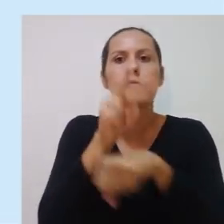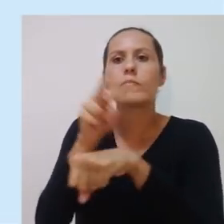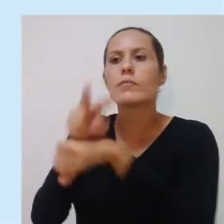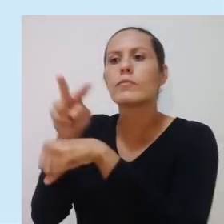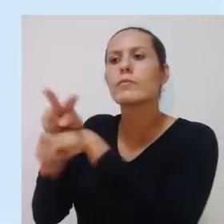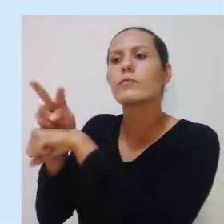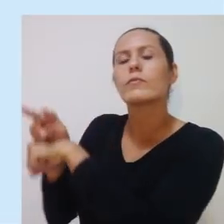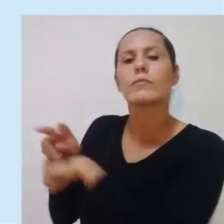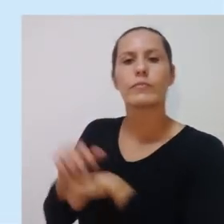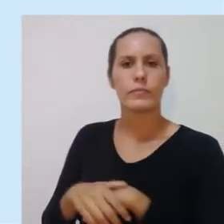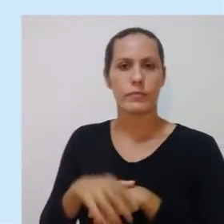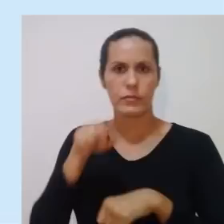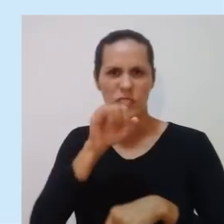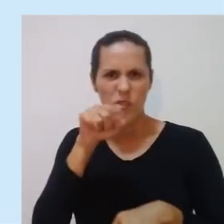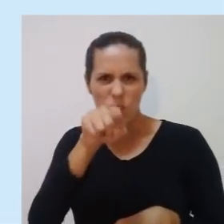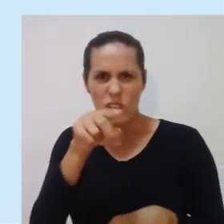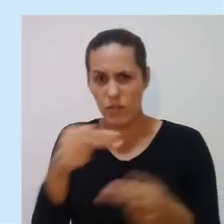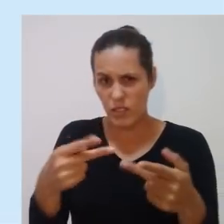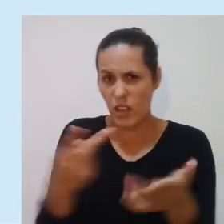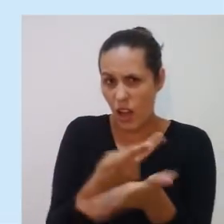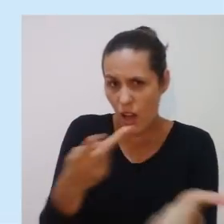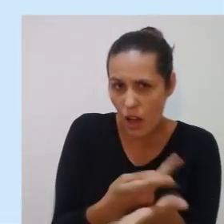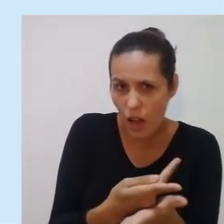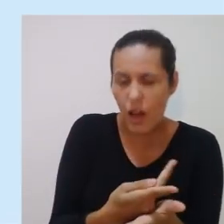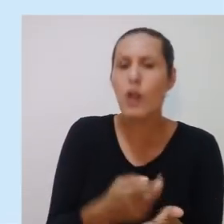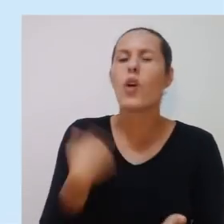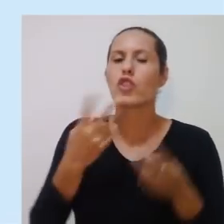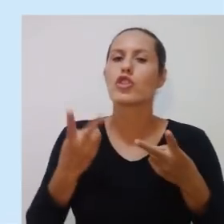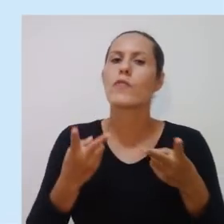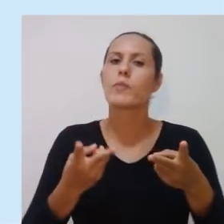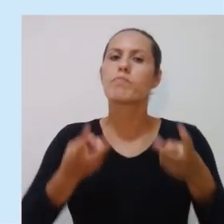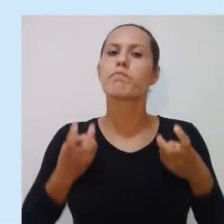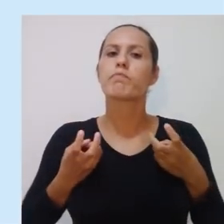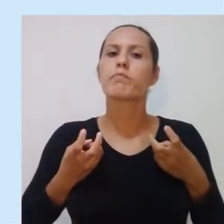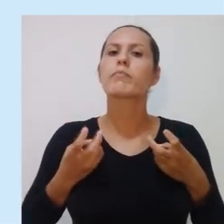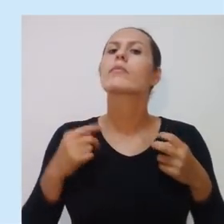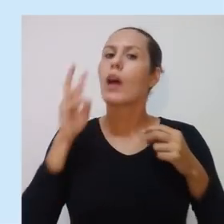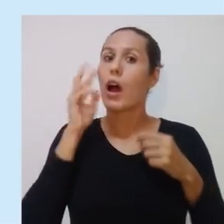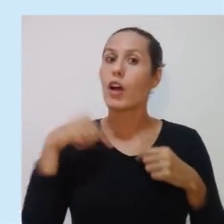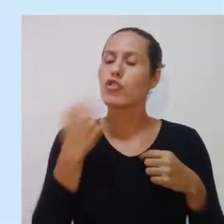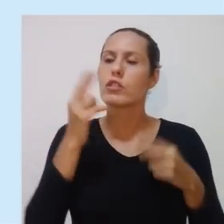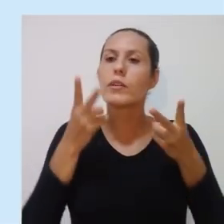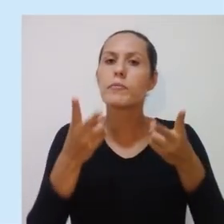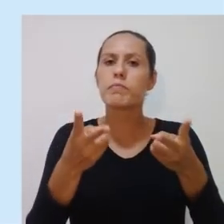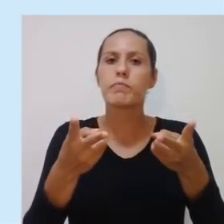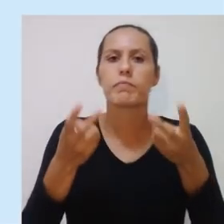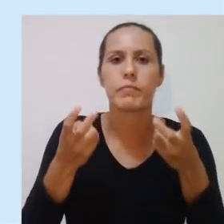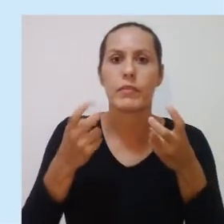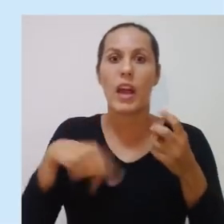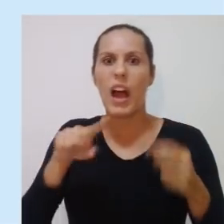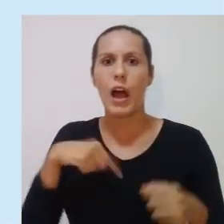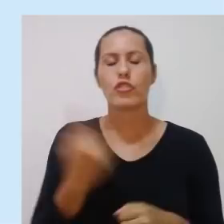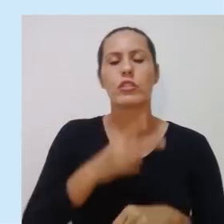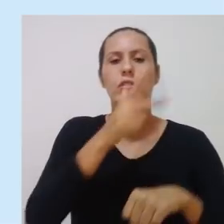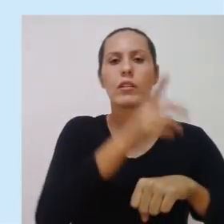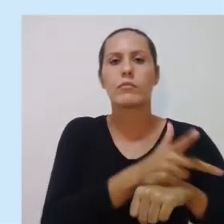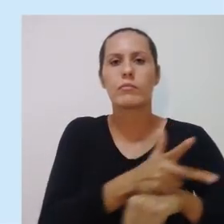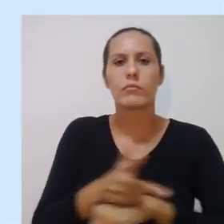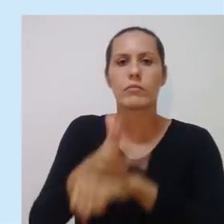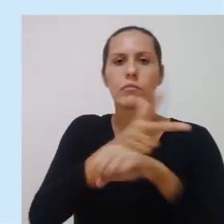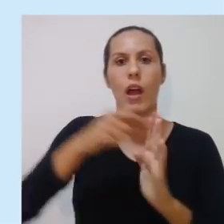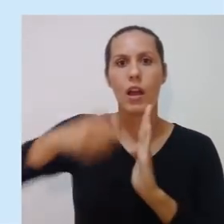estamos fiscalizando você. Se você fizer algo errado, nós vamos perceber, nós vamos ver. Nós